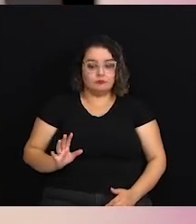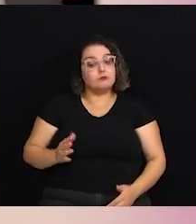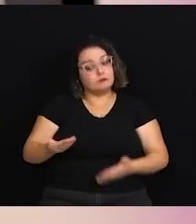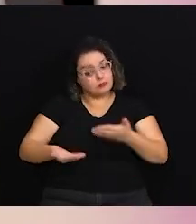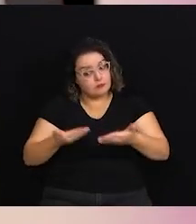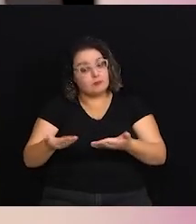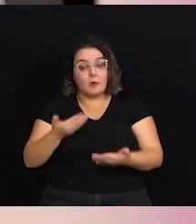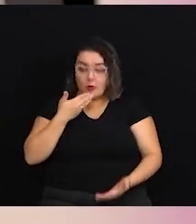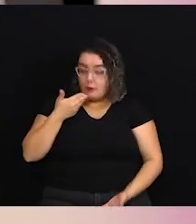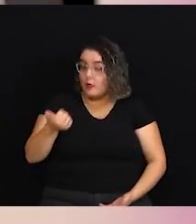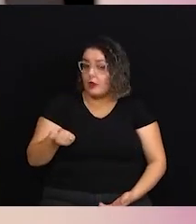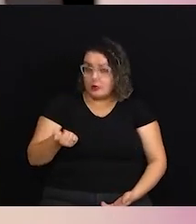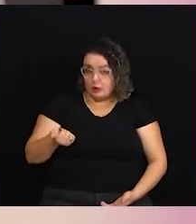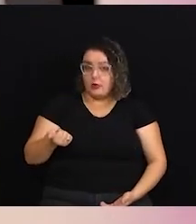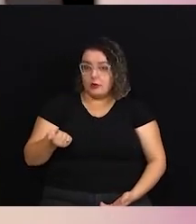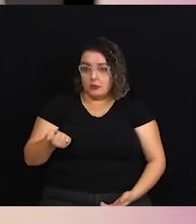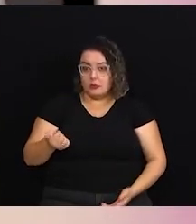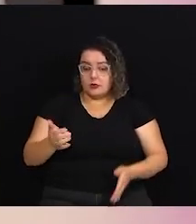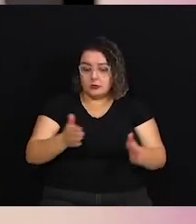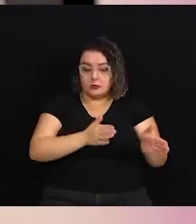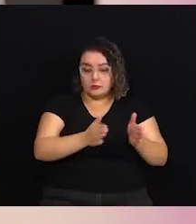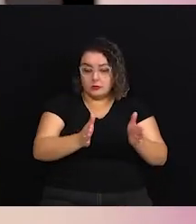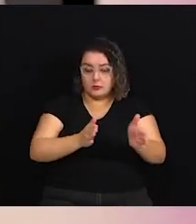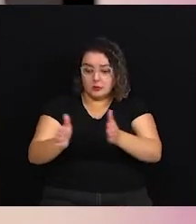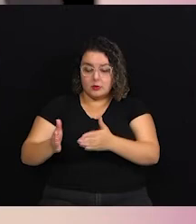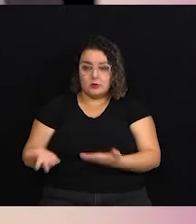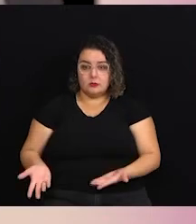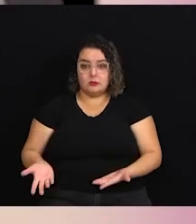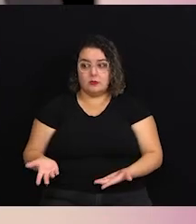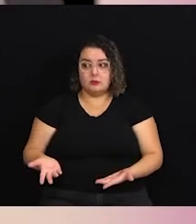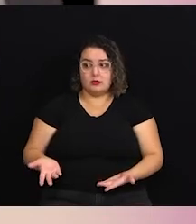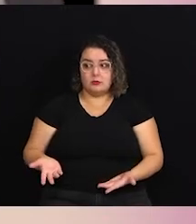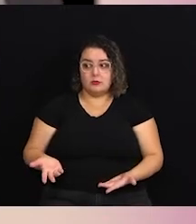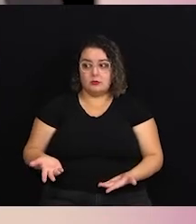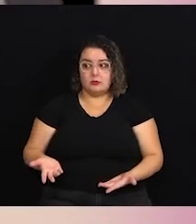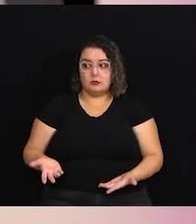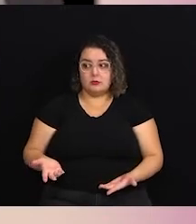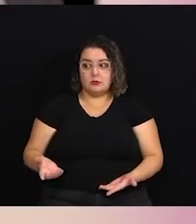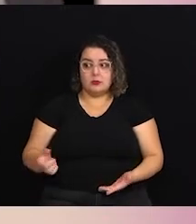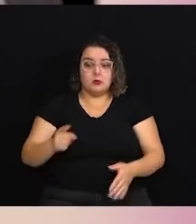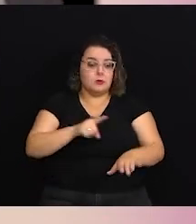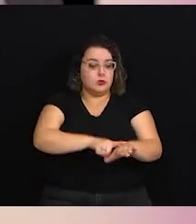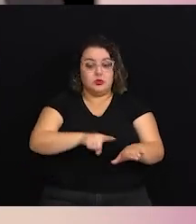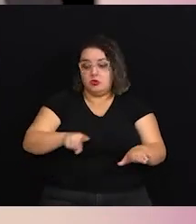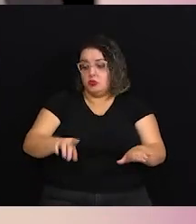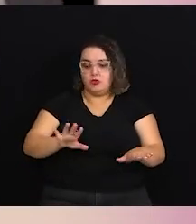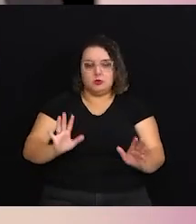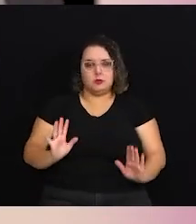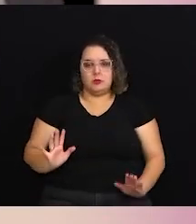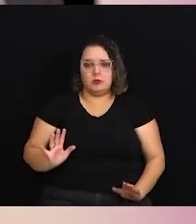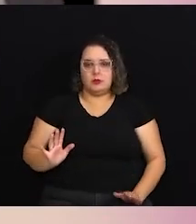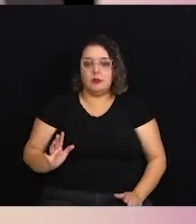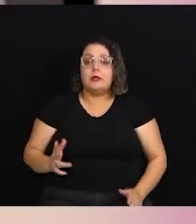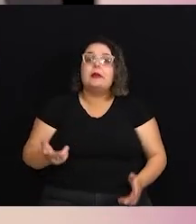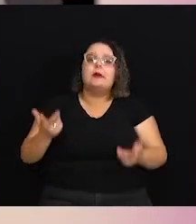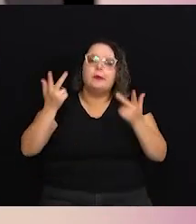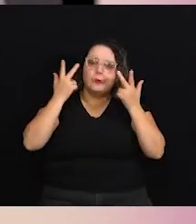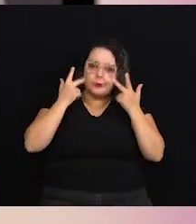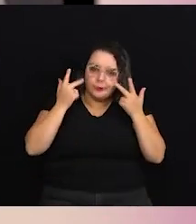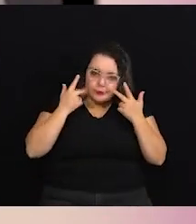lidar melhor com com essas situações né em vez de a gente simplesmente exclue que tem sido a